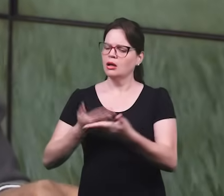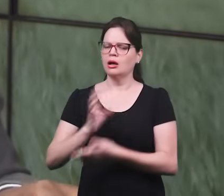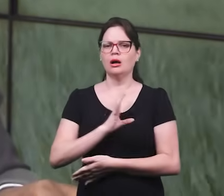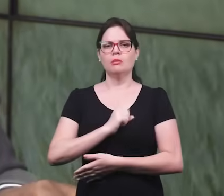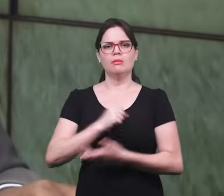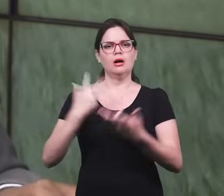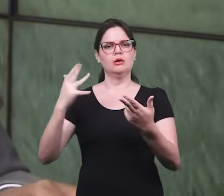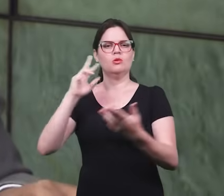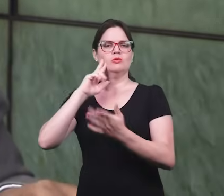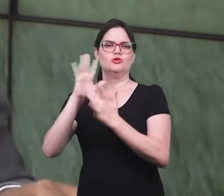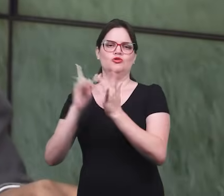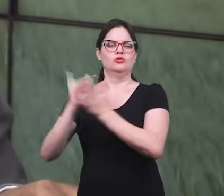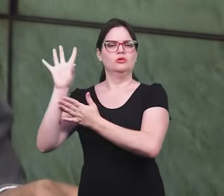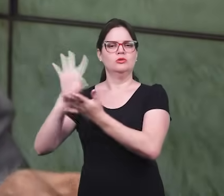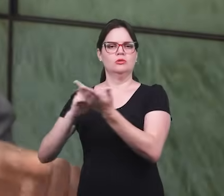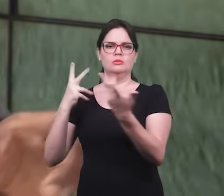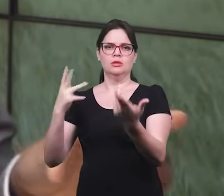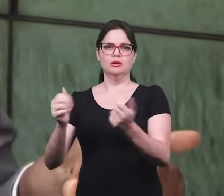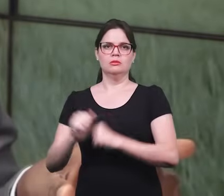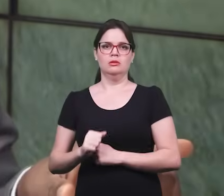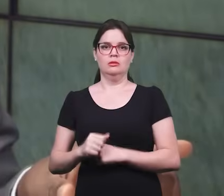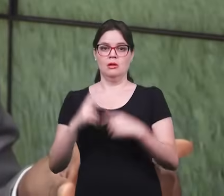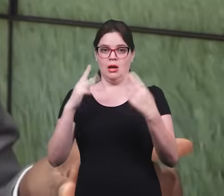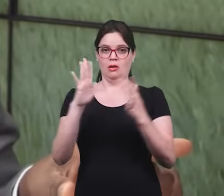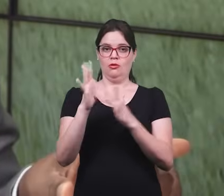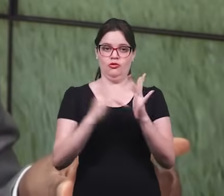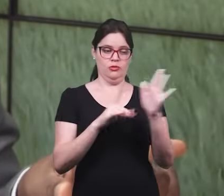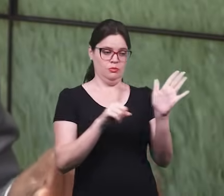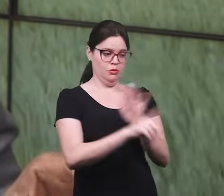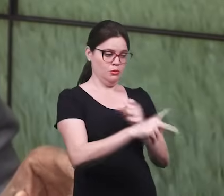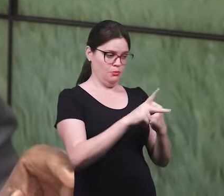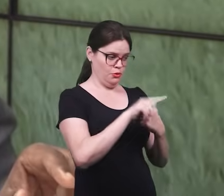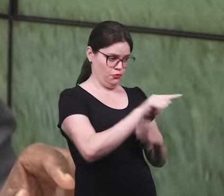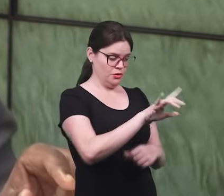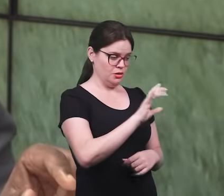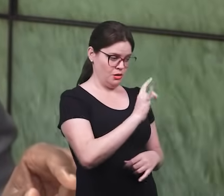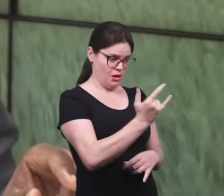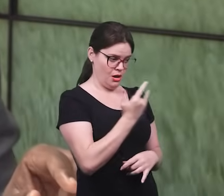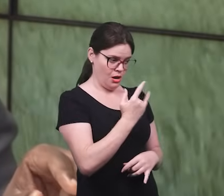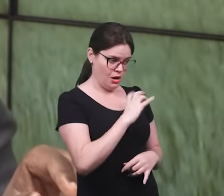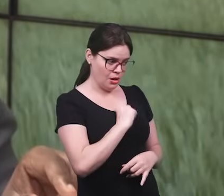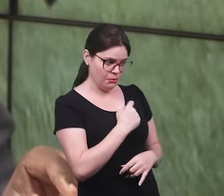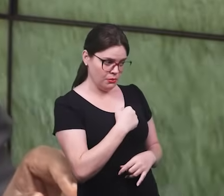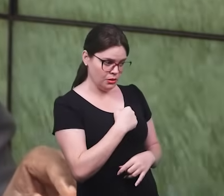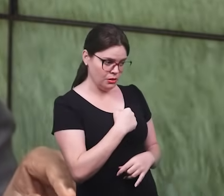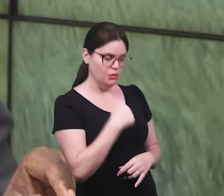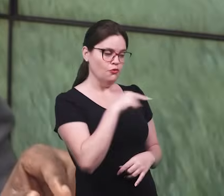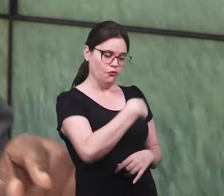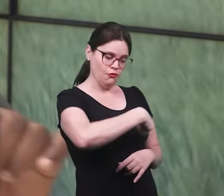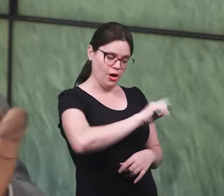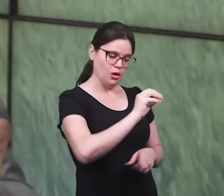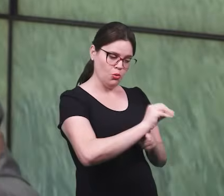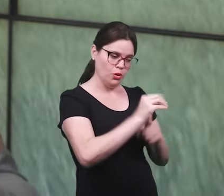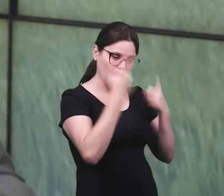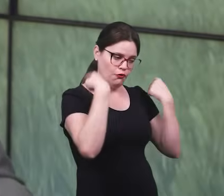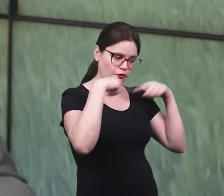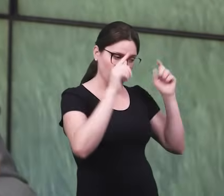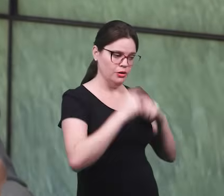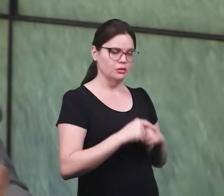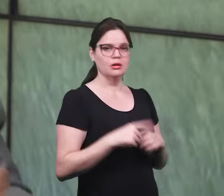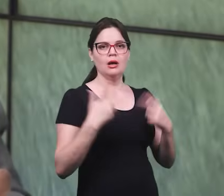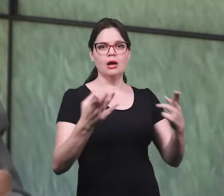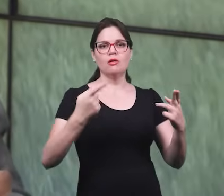Jesus você me ama você cuida do ver porque você ama Jesus você faz assiste ora acorda de